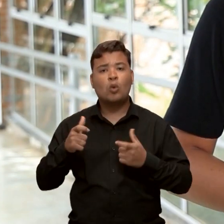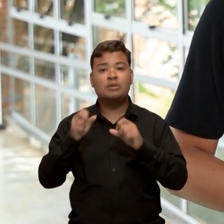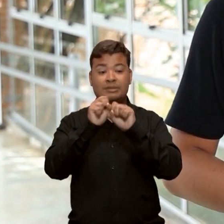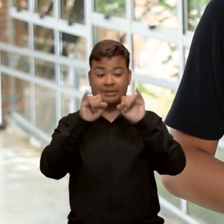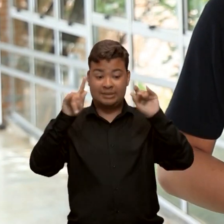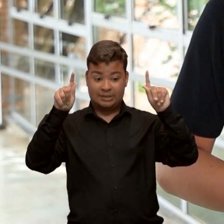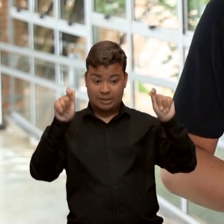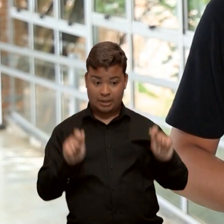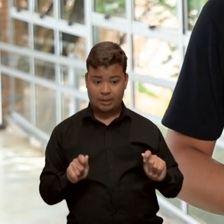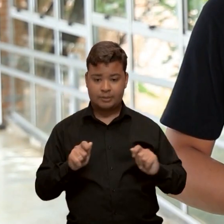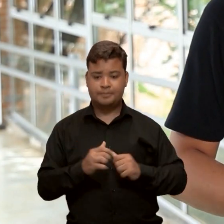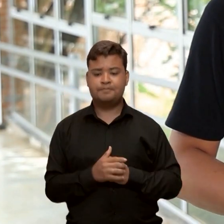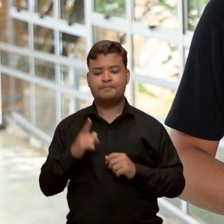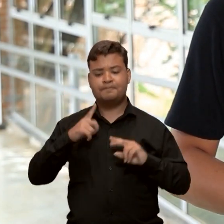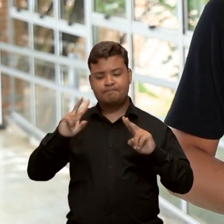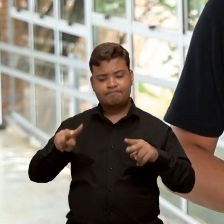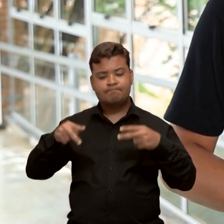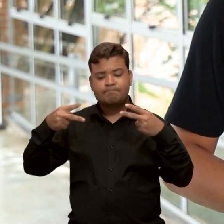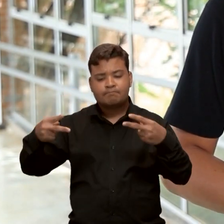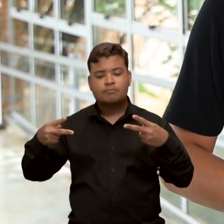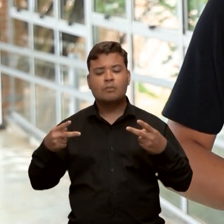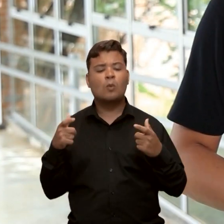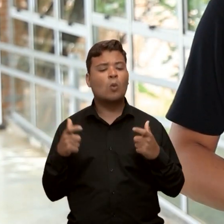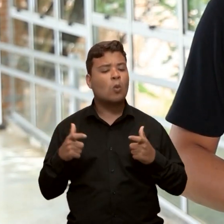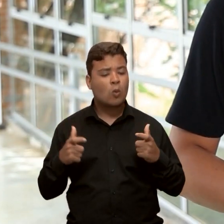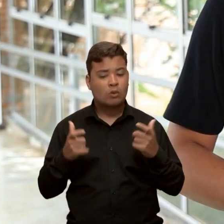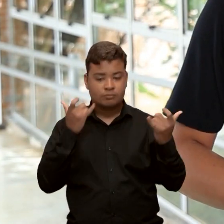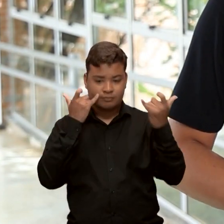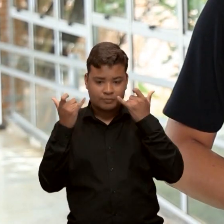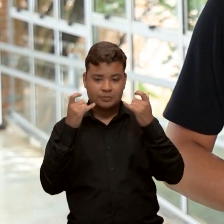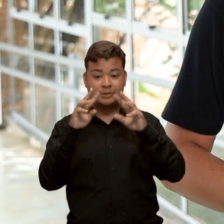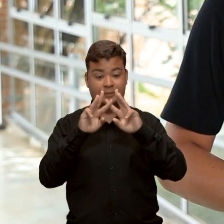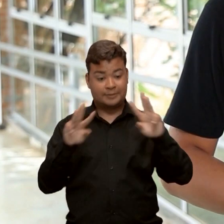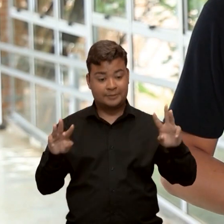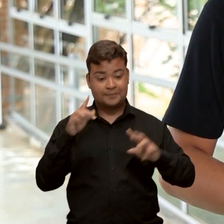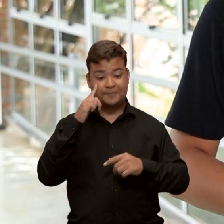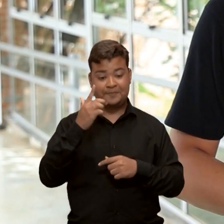para inscrição e mais informações está disponível no site